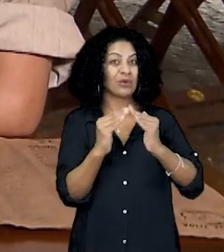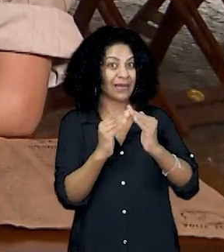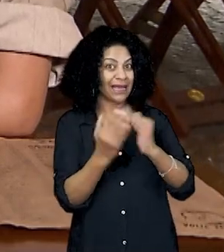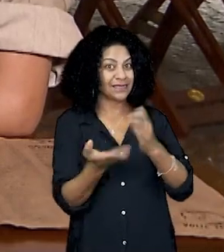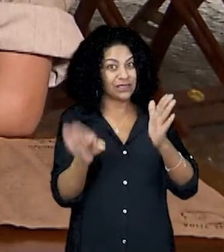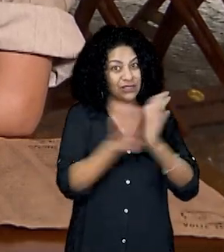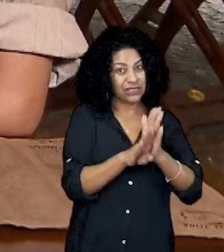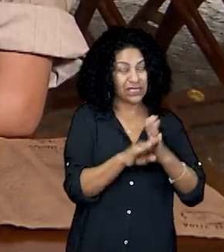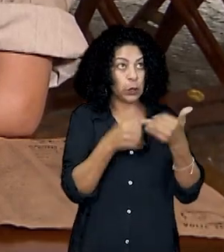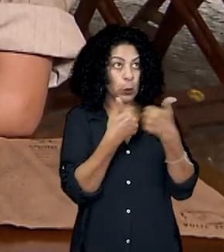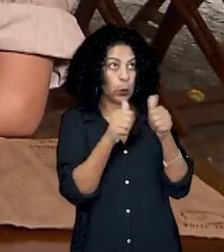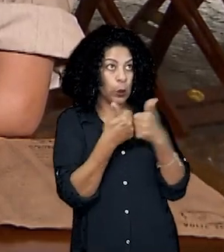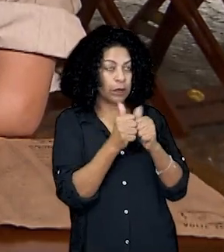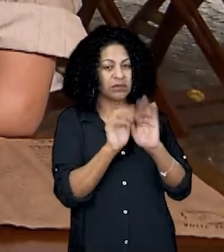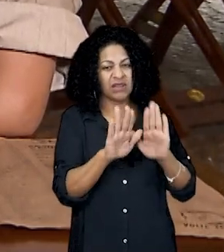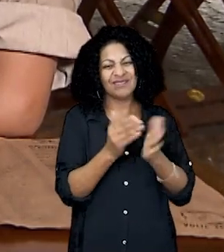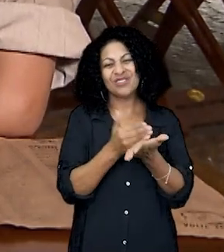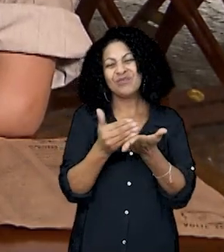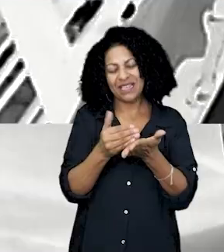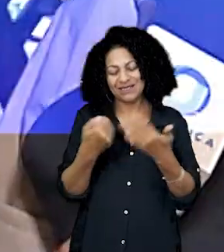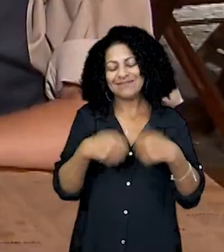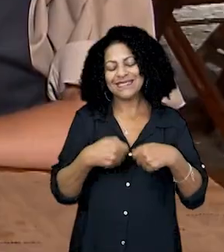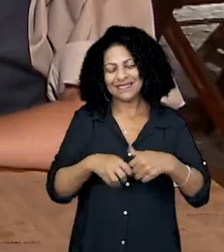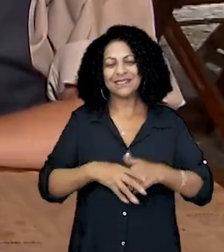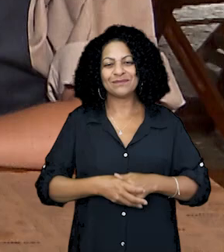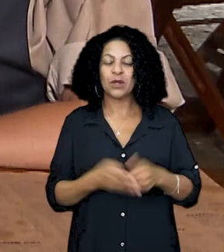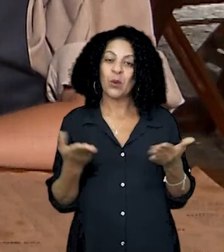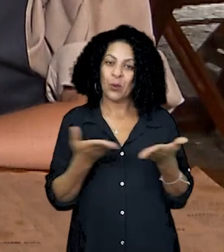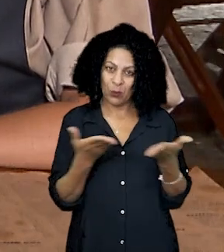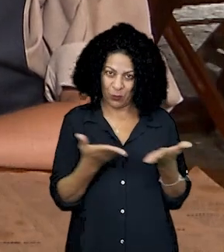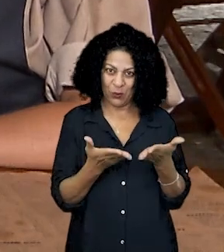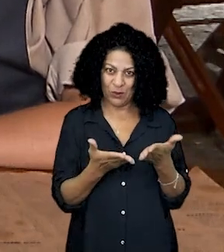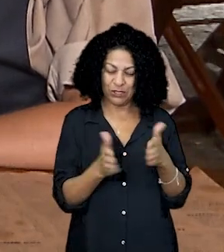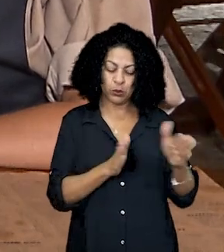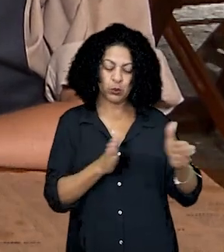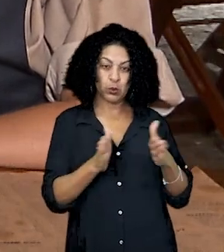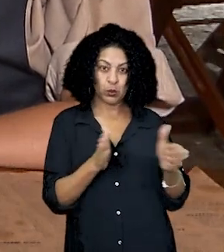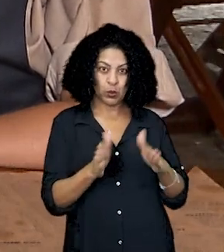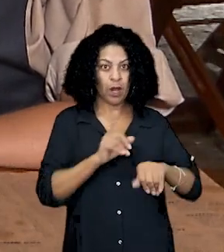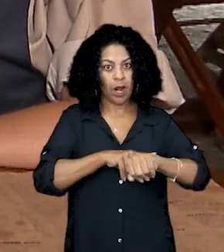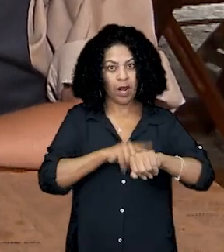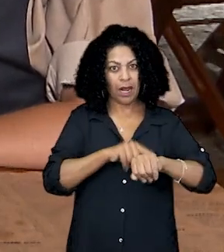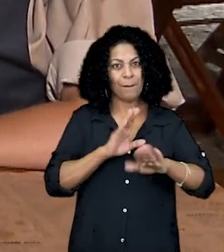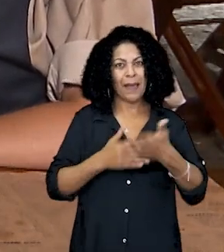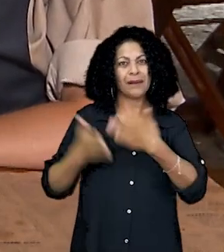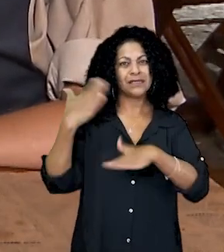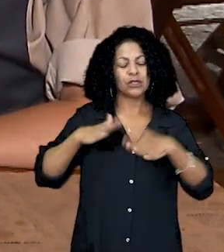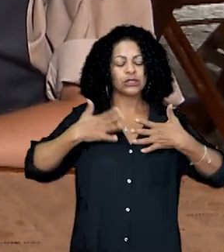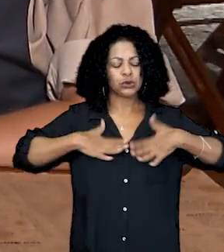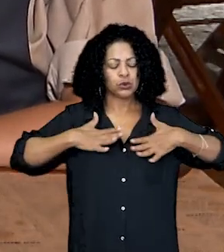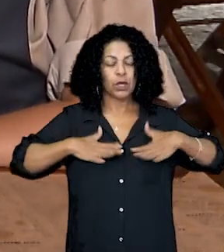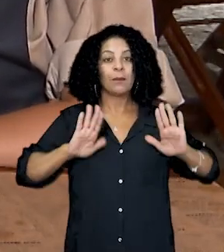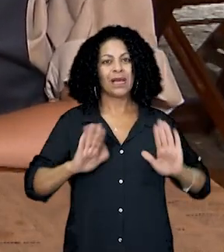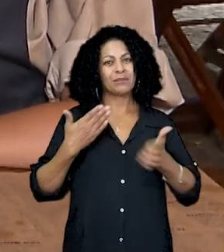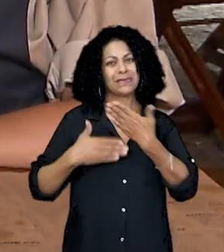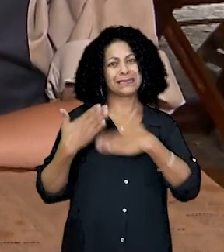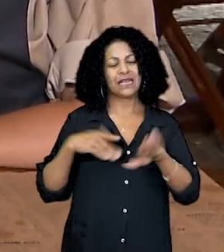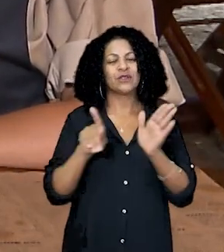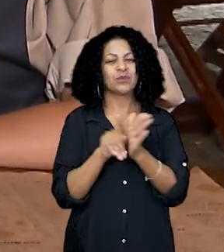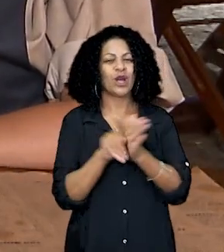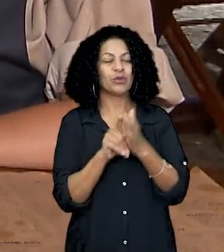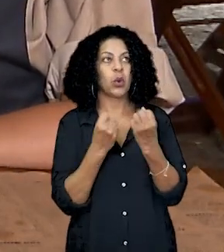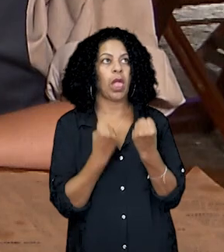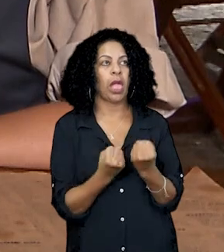ônibus. Mas no início foi necessidade. Hoje a minha carga horária está muito mais tranquila, mas já foi muito mais pesada. E